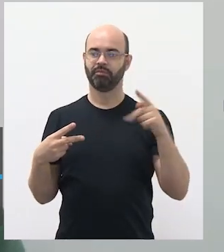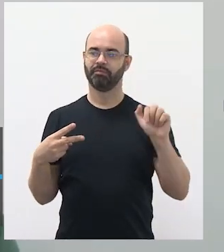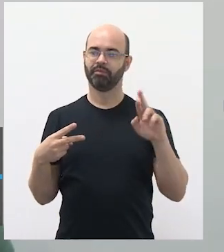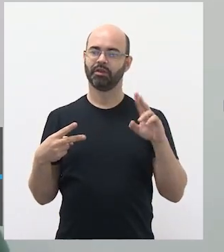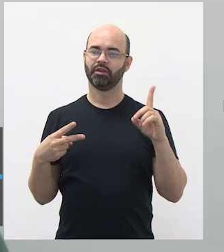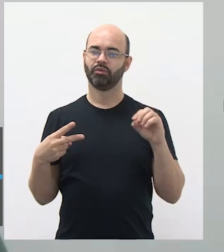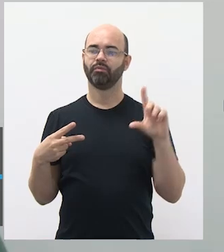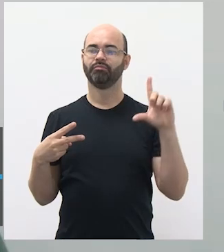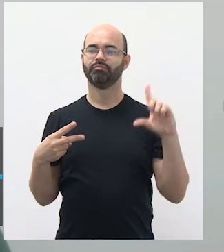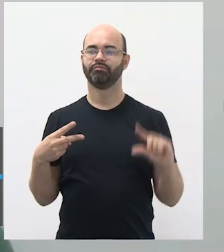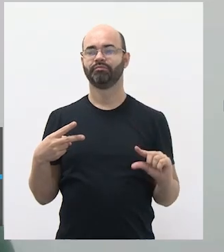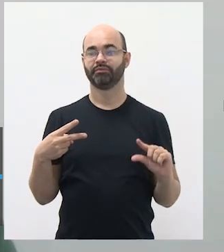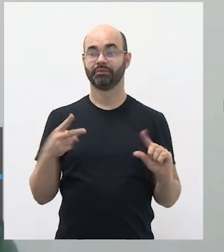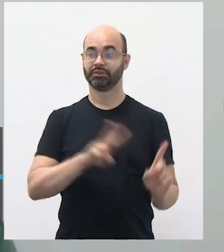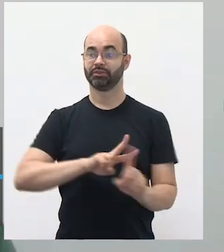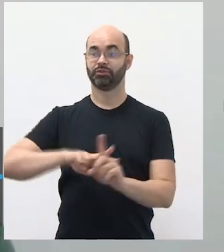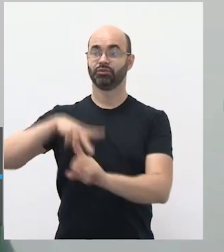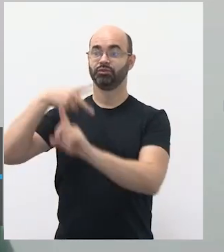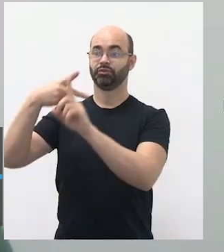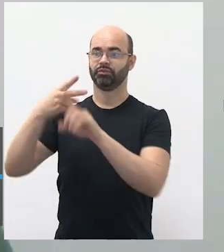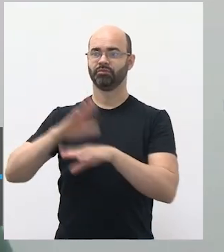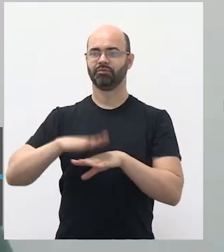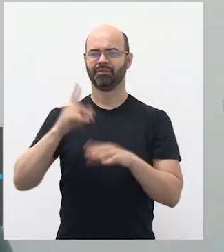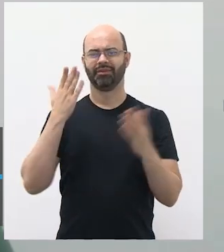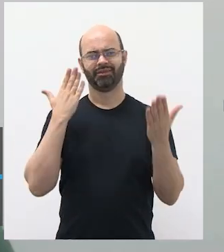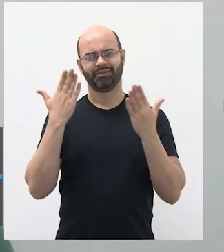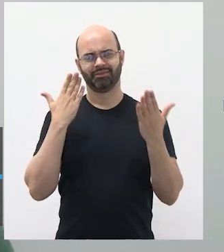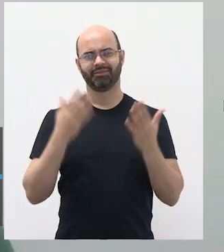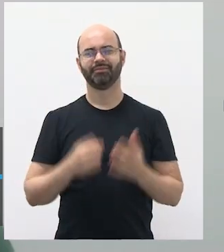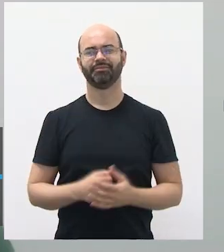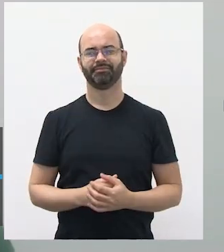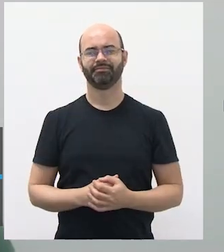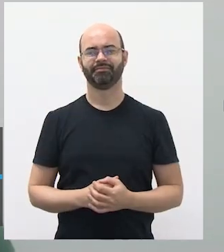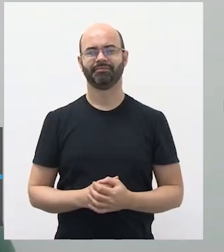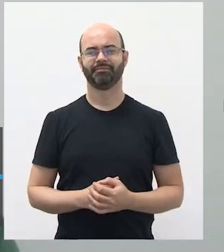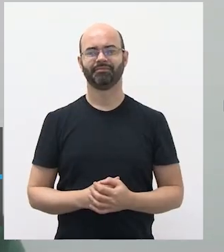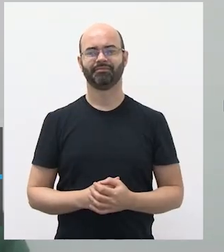terem uma ideia aí desses comparativos, né?